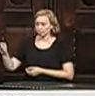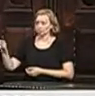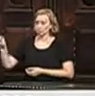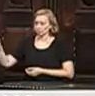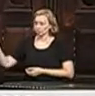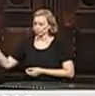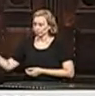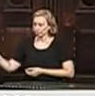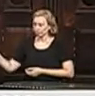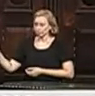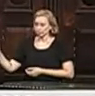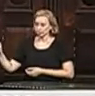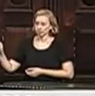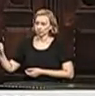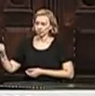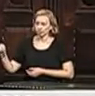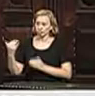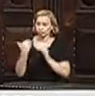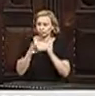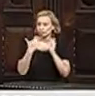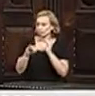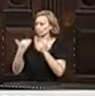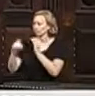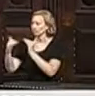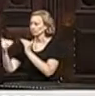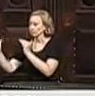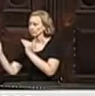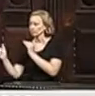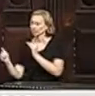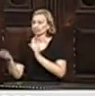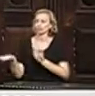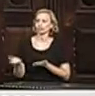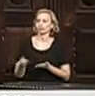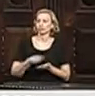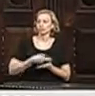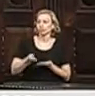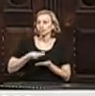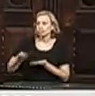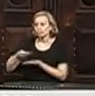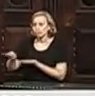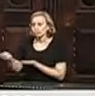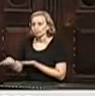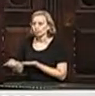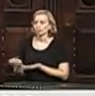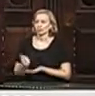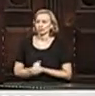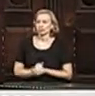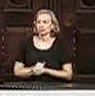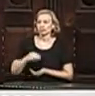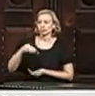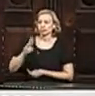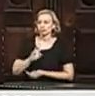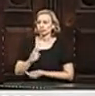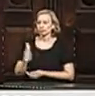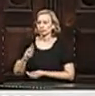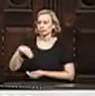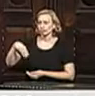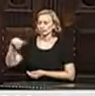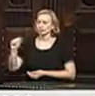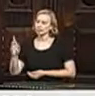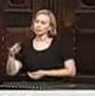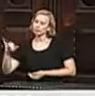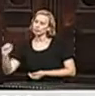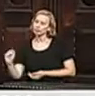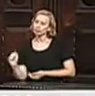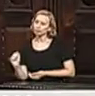005-752-2017.8.19.0000. Foi distribuída. A relatora é a desembargadora Maria Inês da